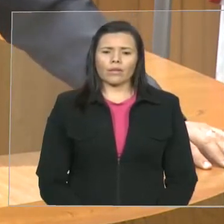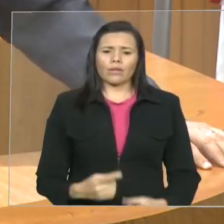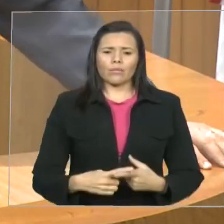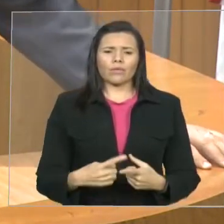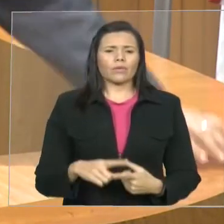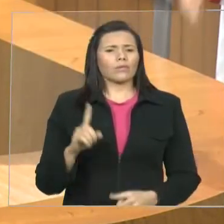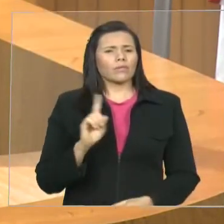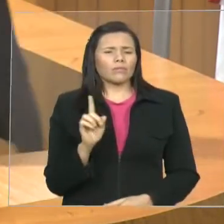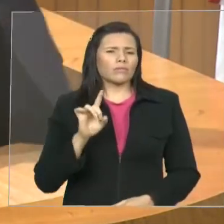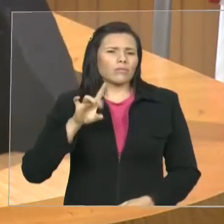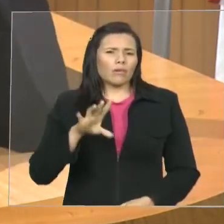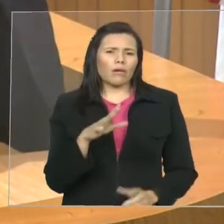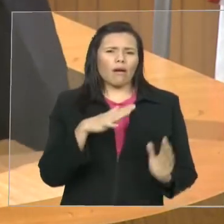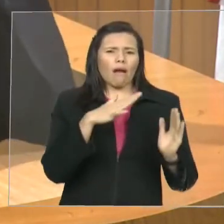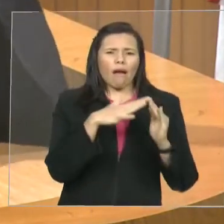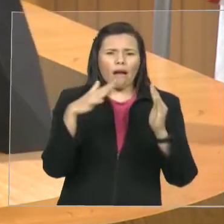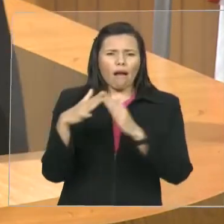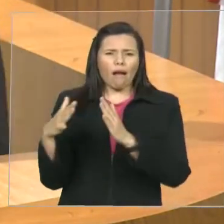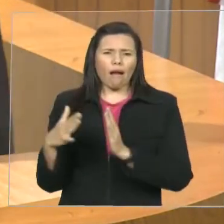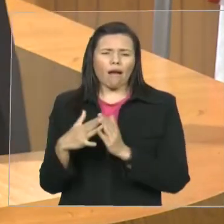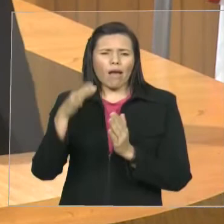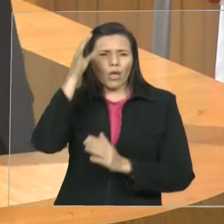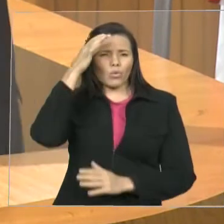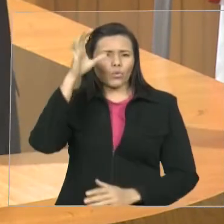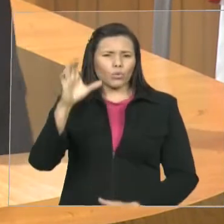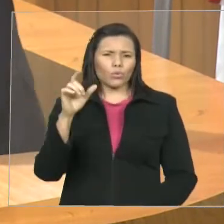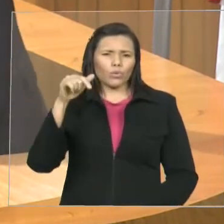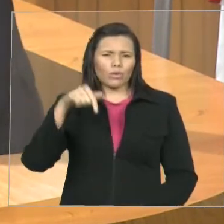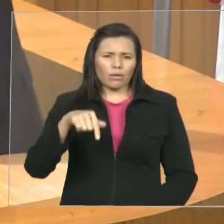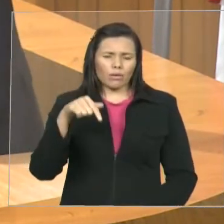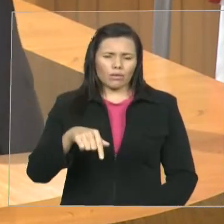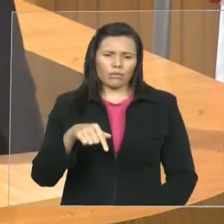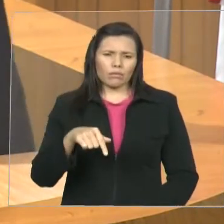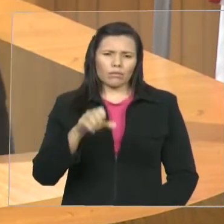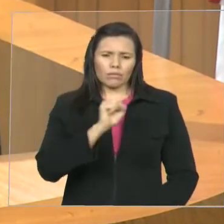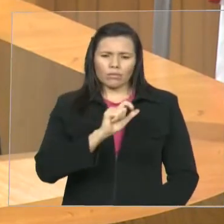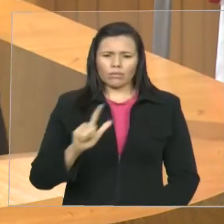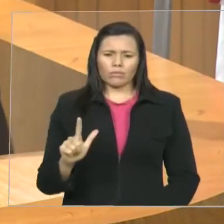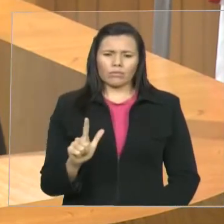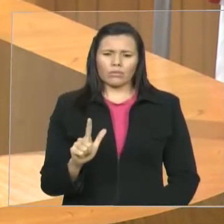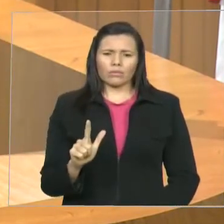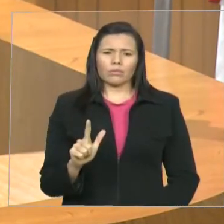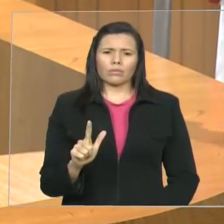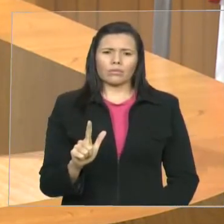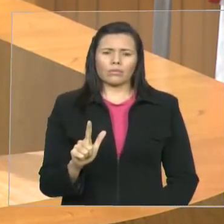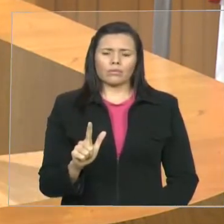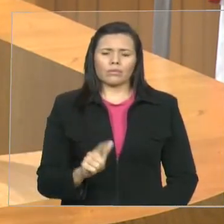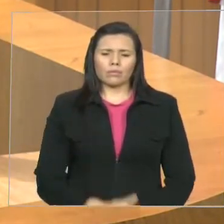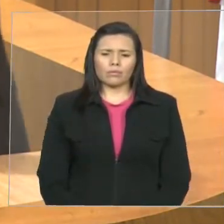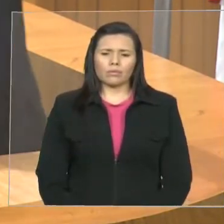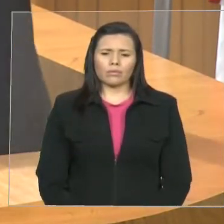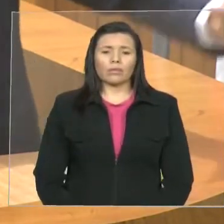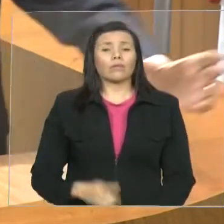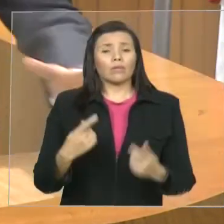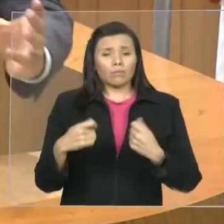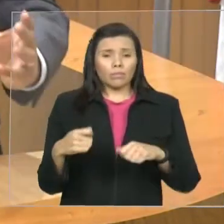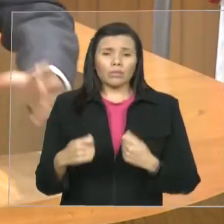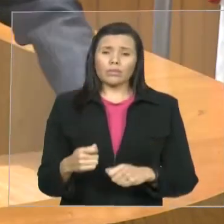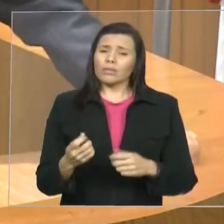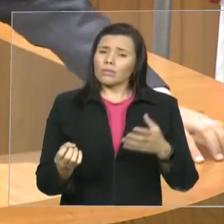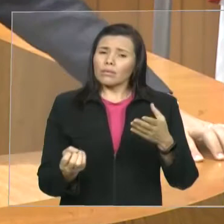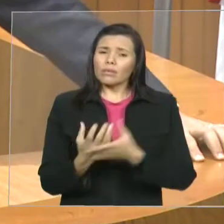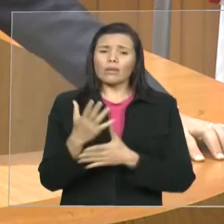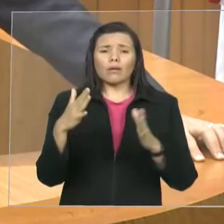Luís. Descentralizar a política de cultura do Estado é muito importante. Dar oportunidade para que